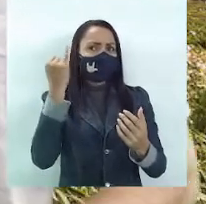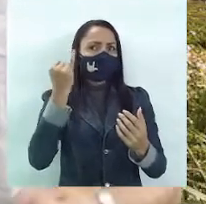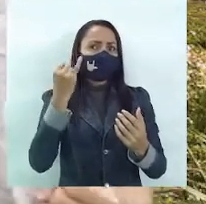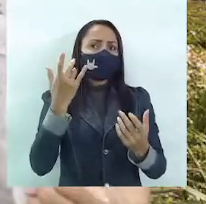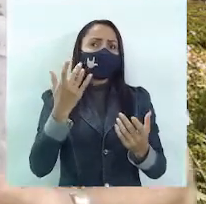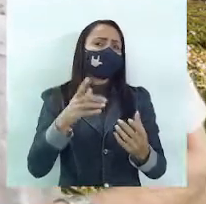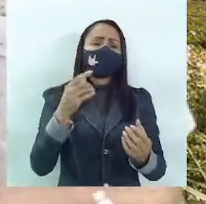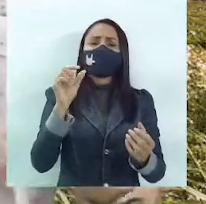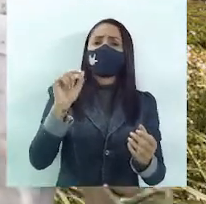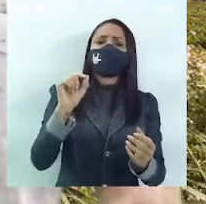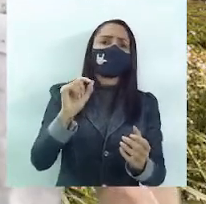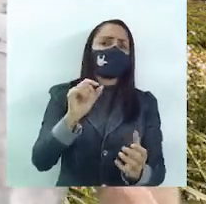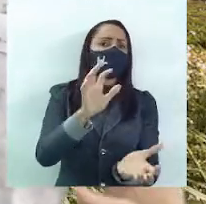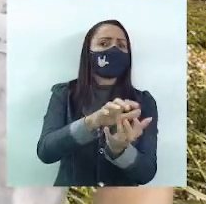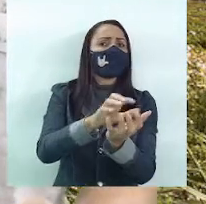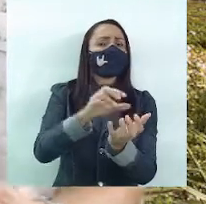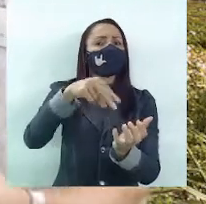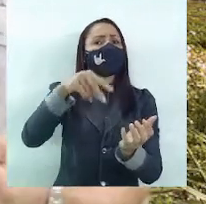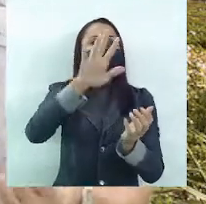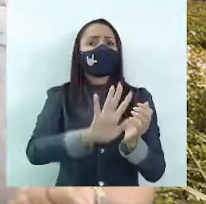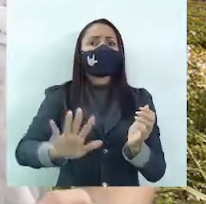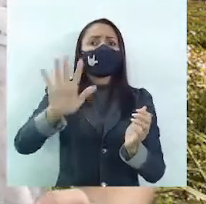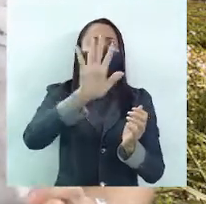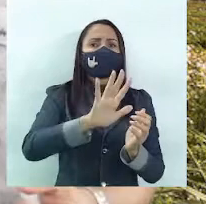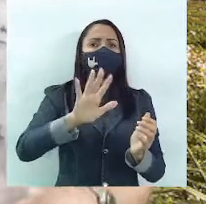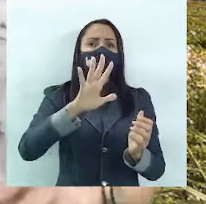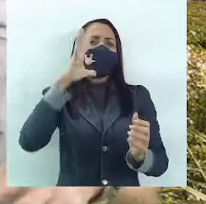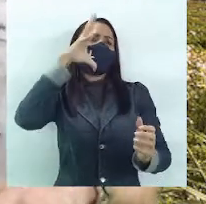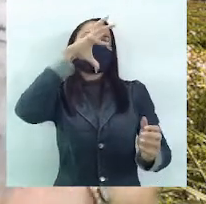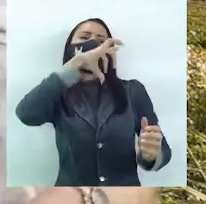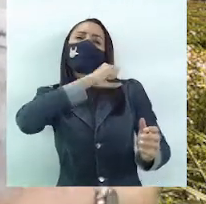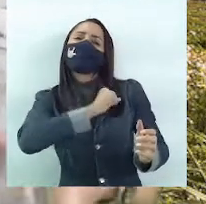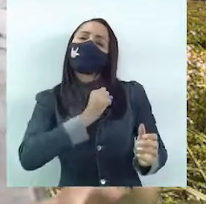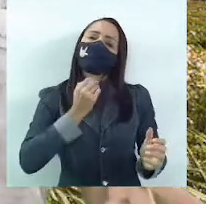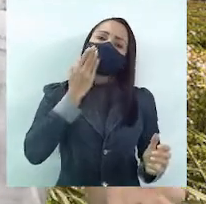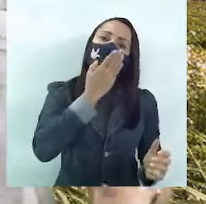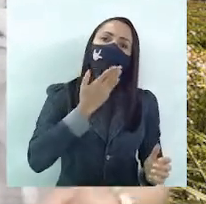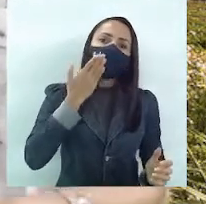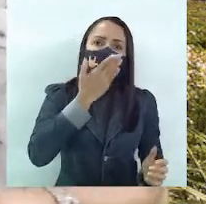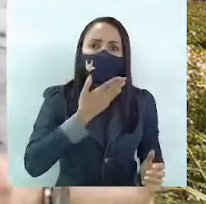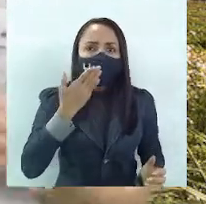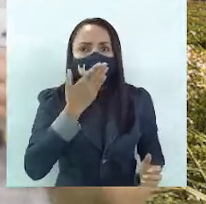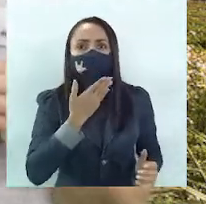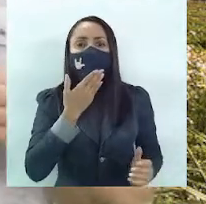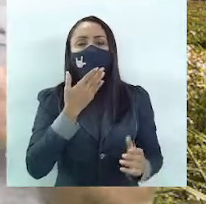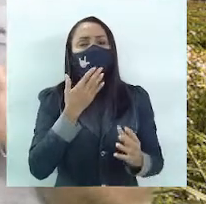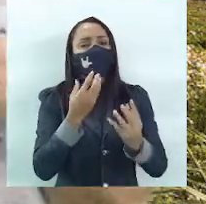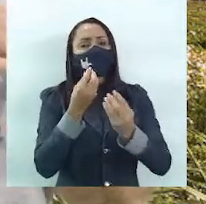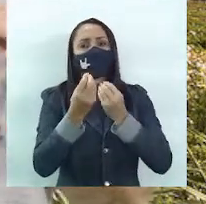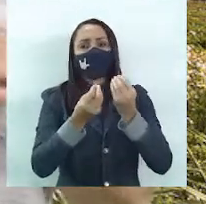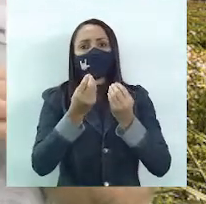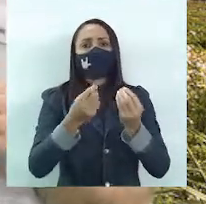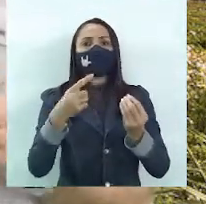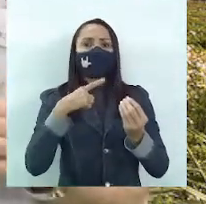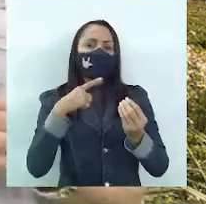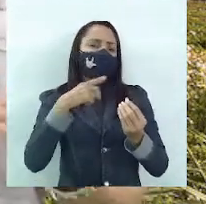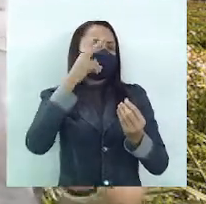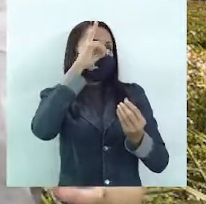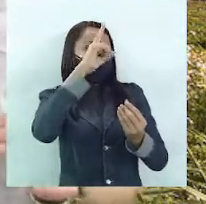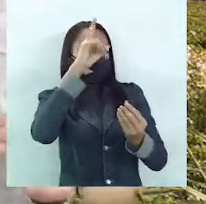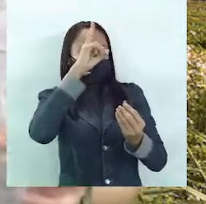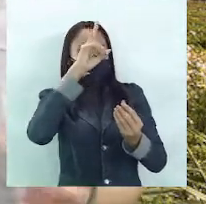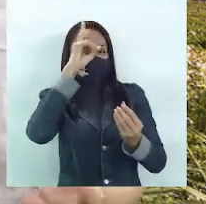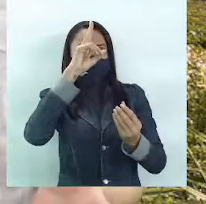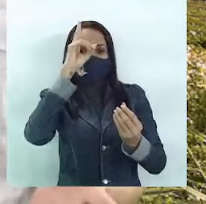é Pernambuco, como é o Nordeste, a paixão pelo açúcar, né? Vamos ver mais na frente como é que se tem a ver historicamente, o que é que